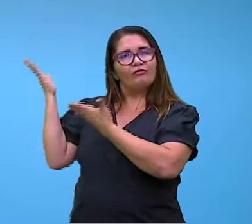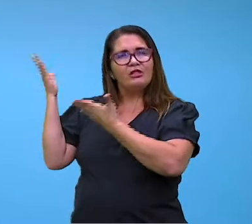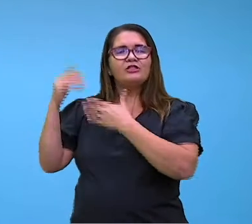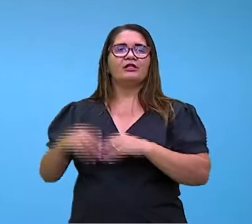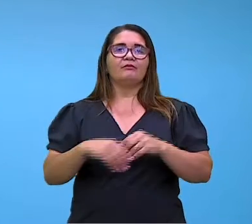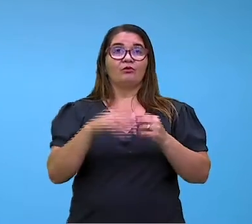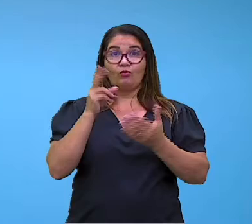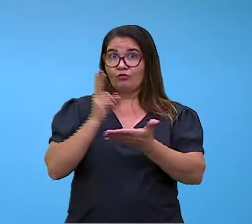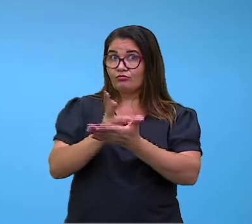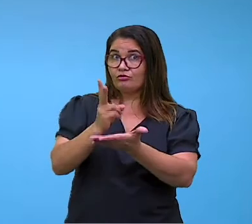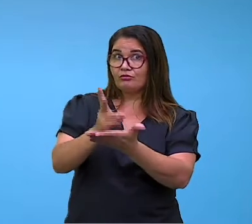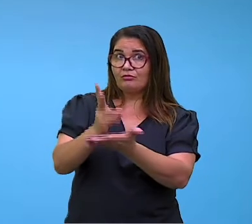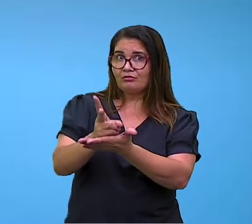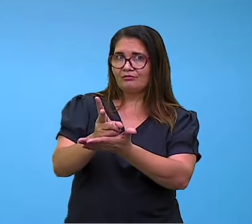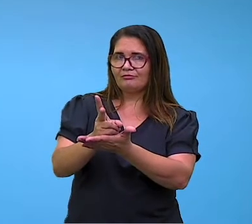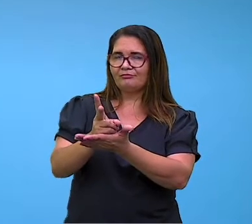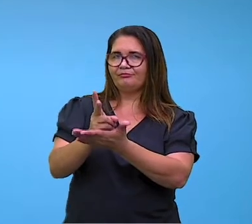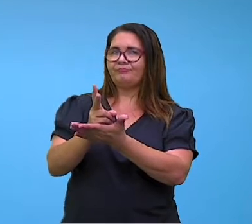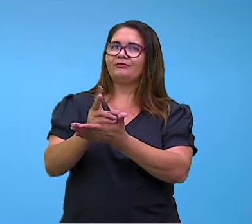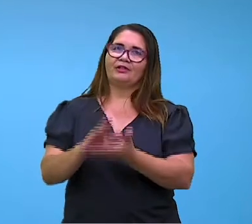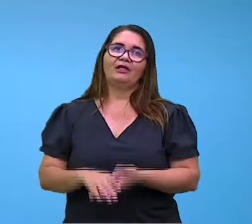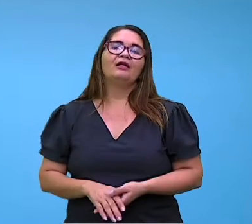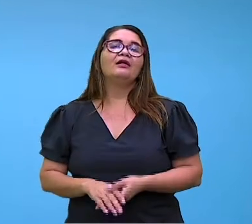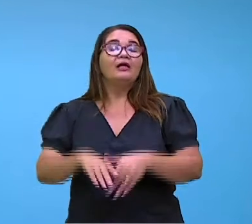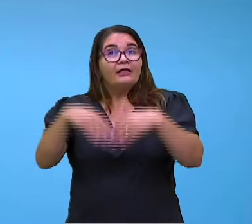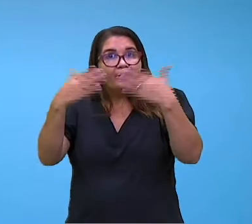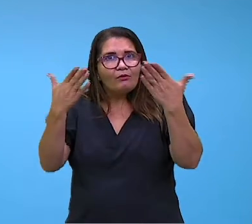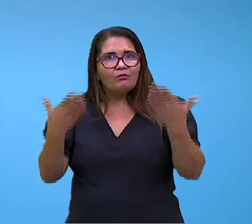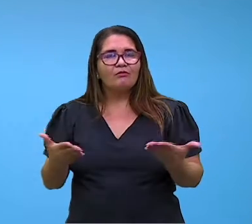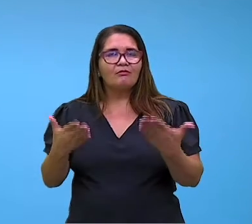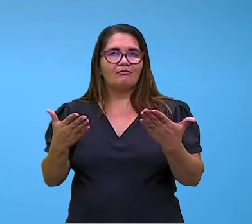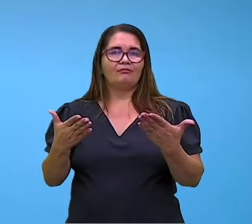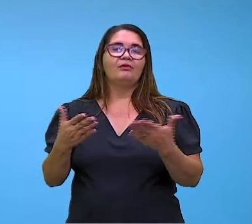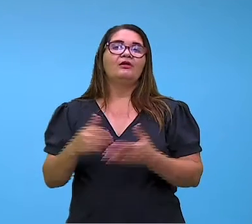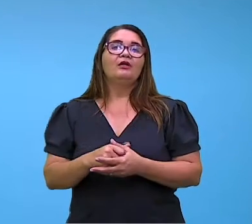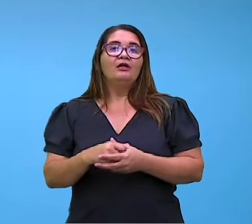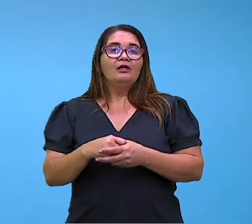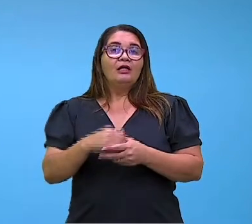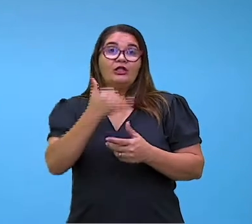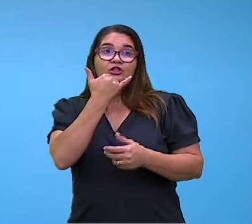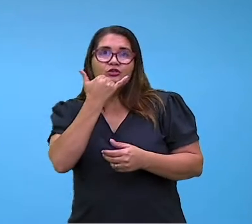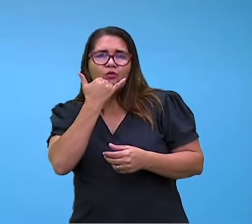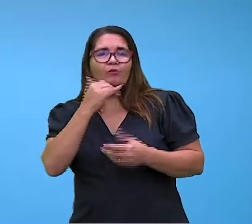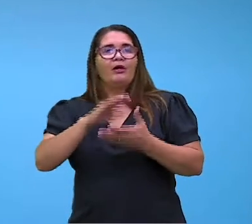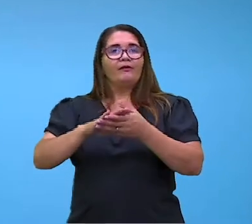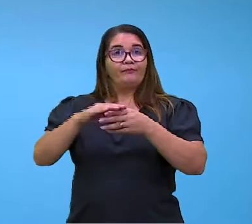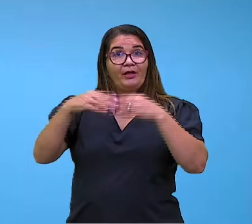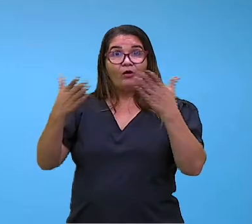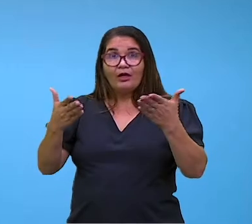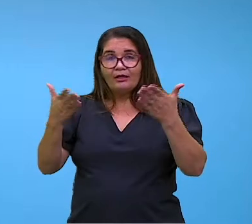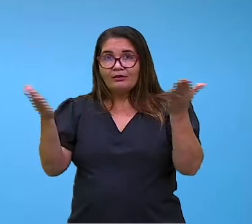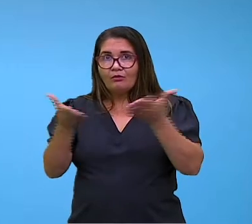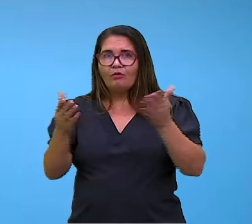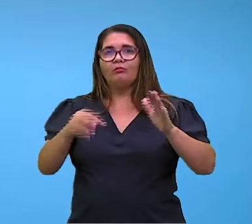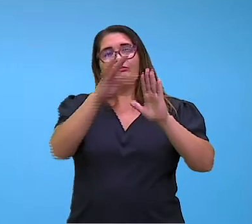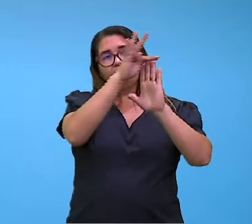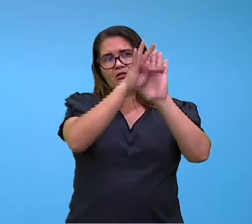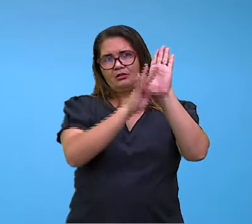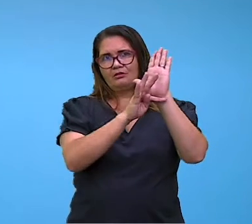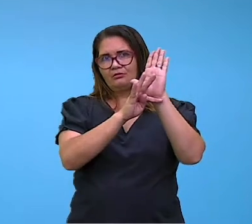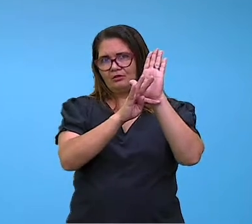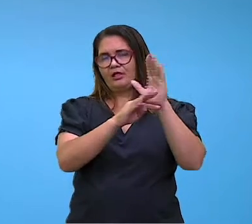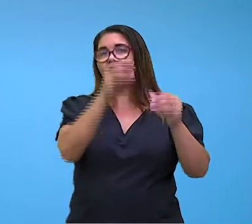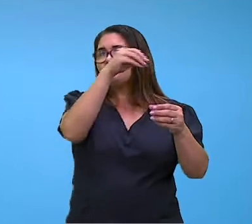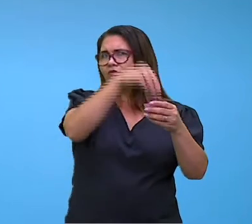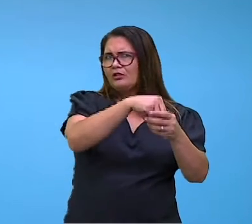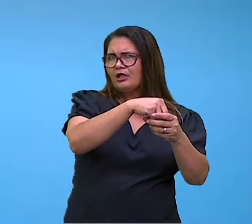do you have? Então, do they have? I'm sorry. Baseado no texto, qual é